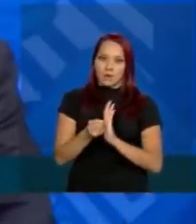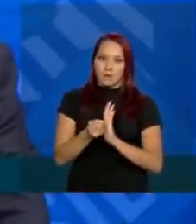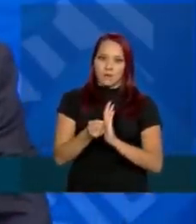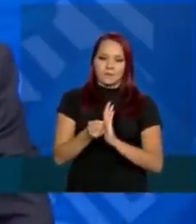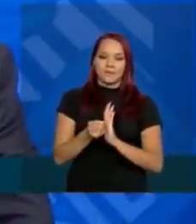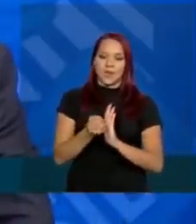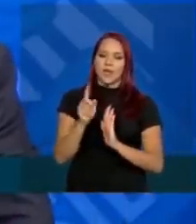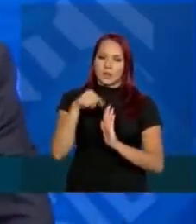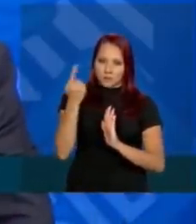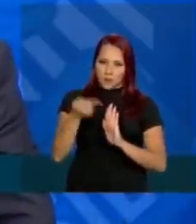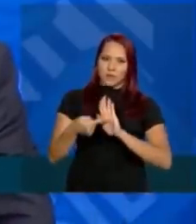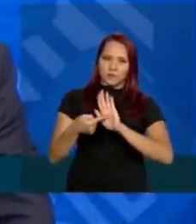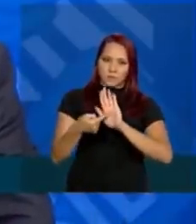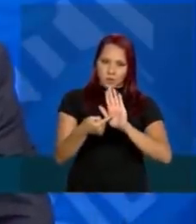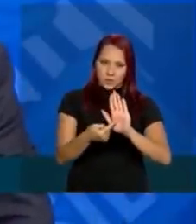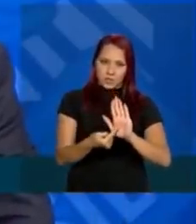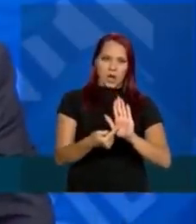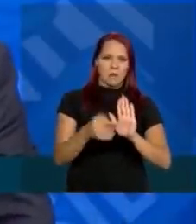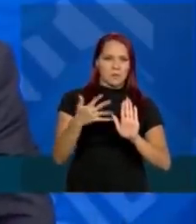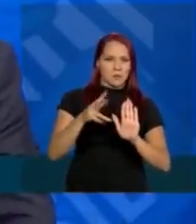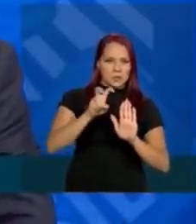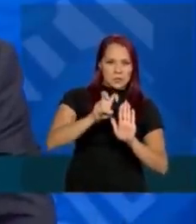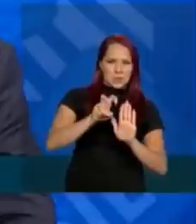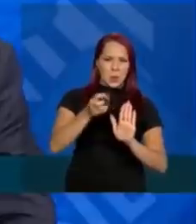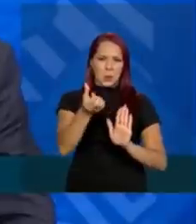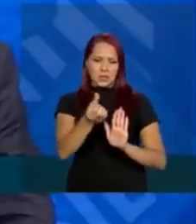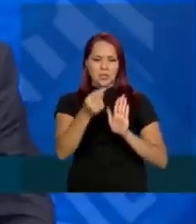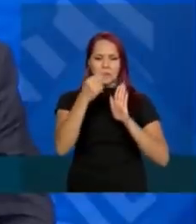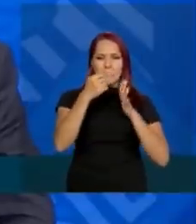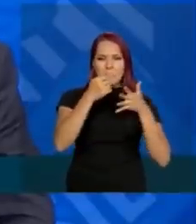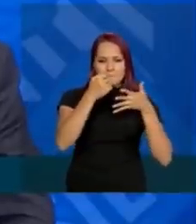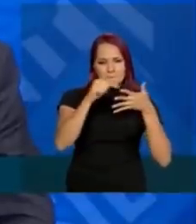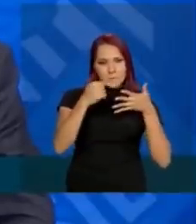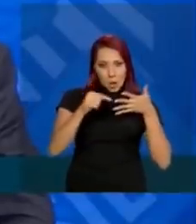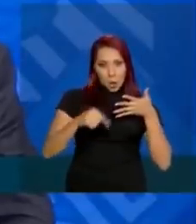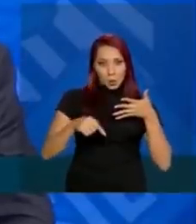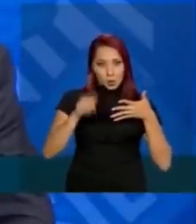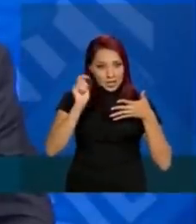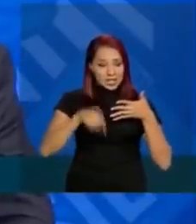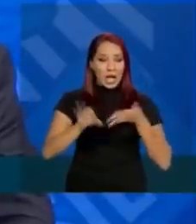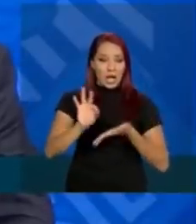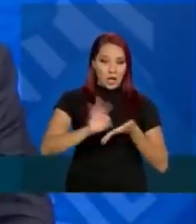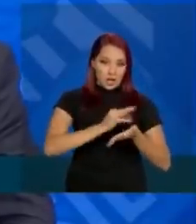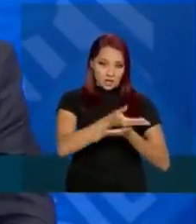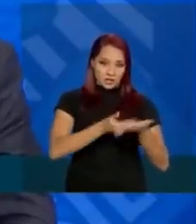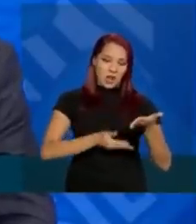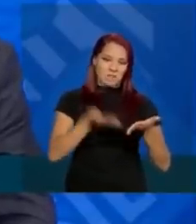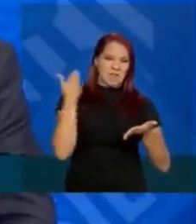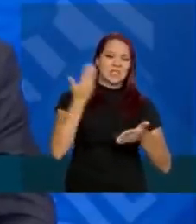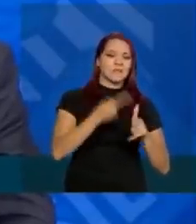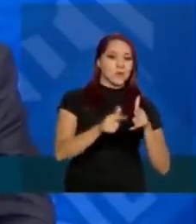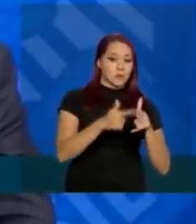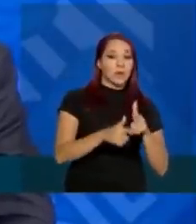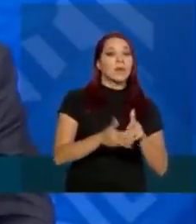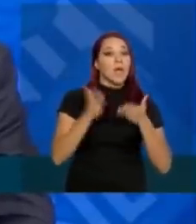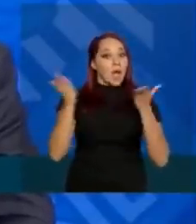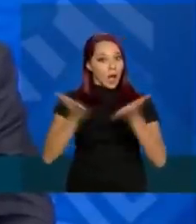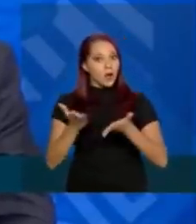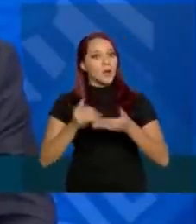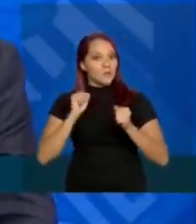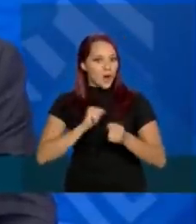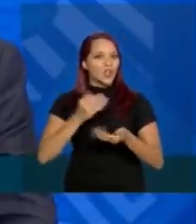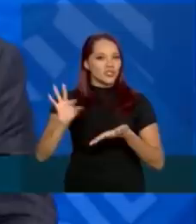vamos mostrar 5 ou 6 pontos que podem ser cadastrados e que tinham algum problema, poderão se